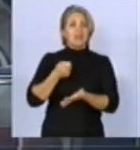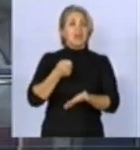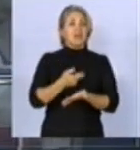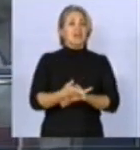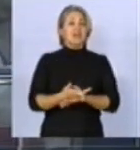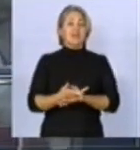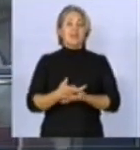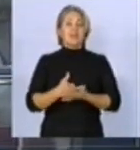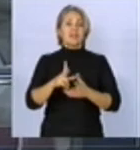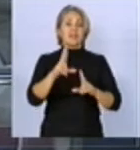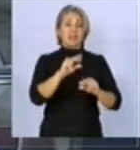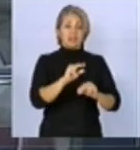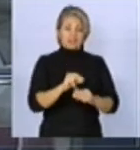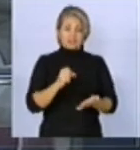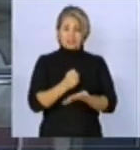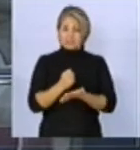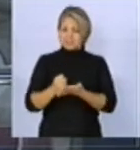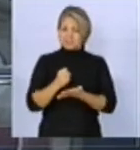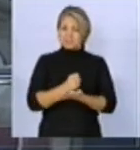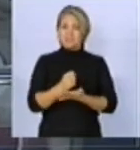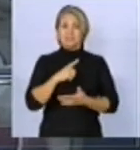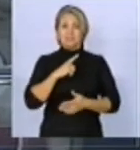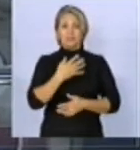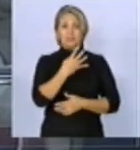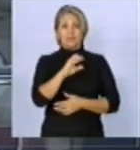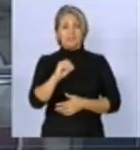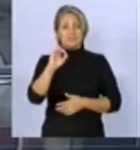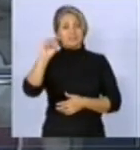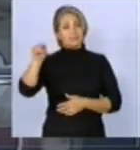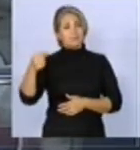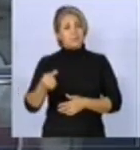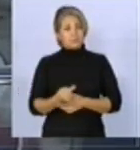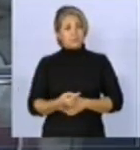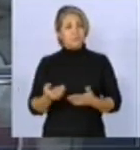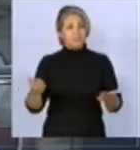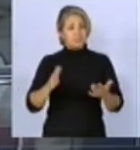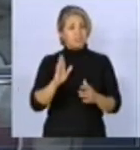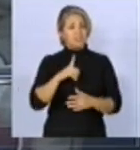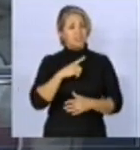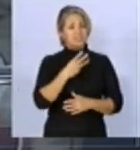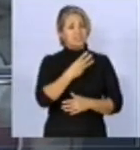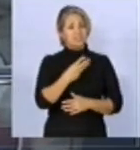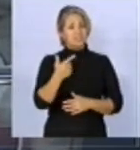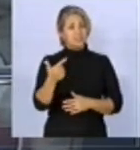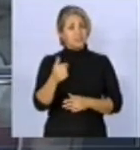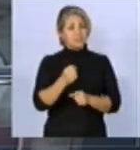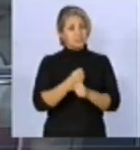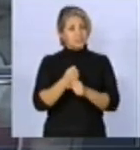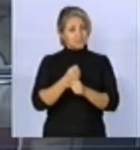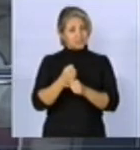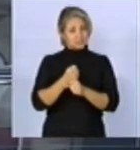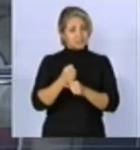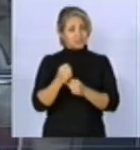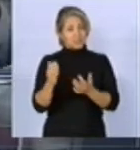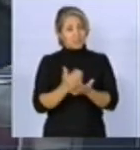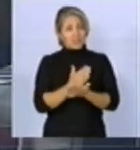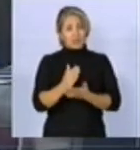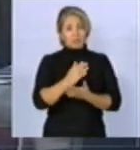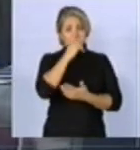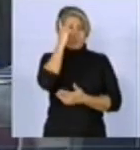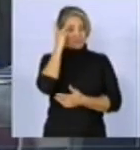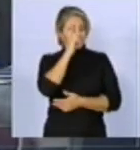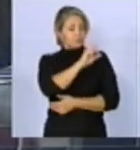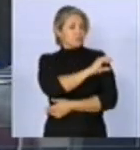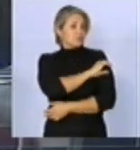e a o perfil do rurícola uricula nosso ele tem 32 anos né a instrução 33 de adicionar analfabeto e